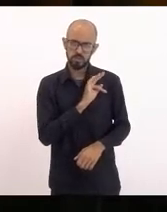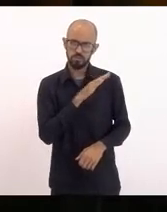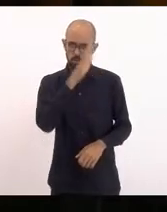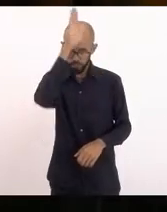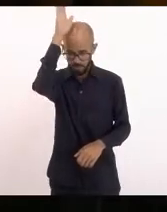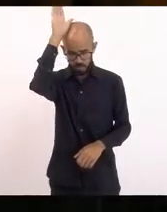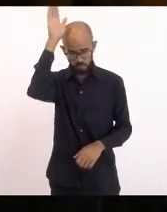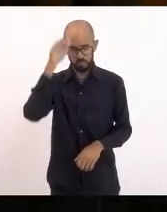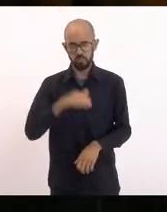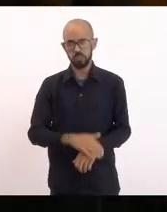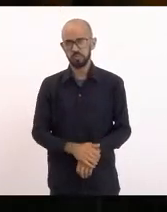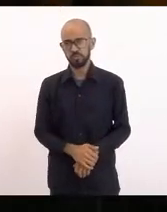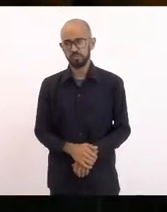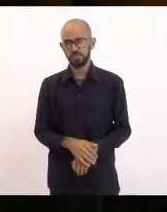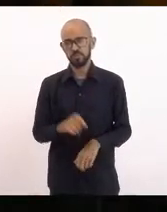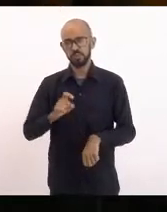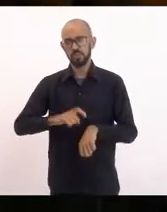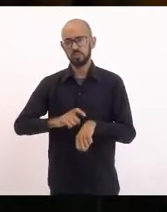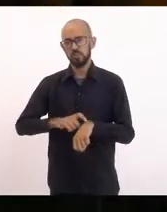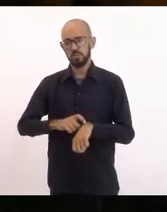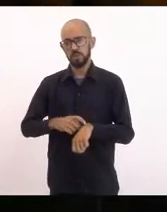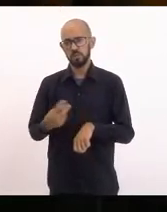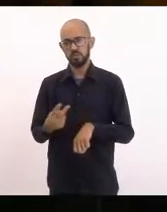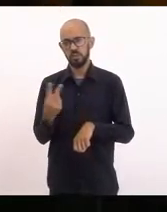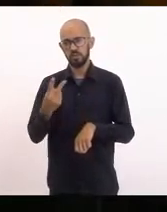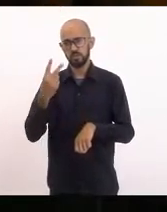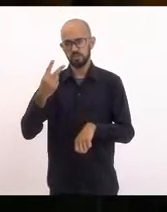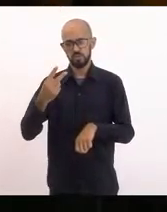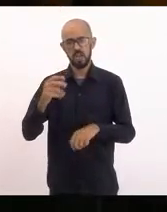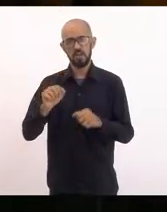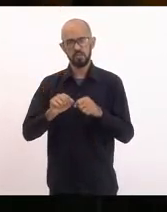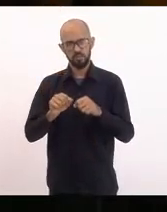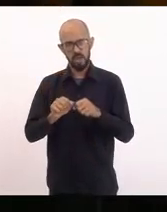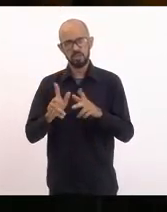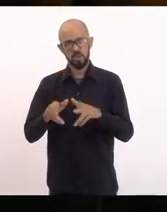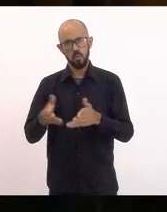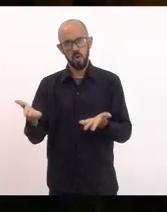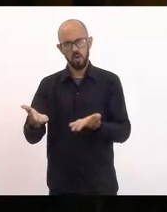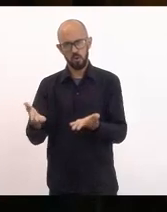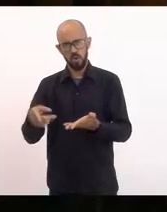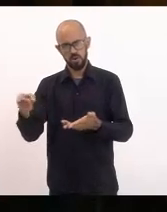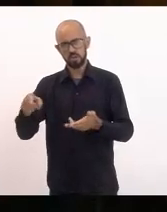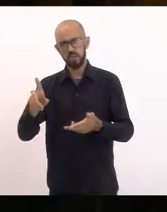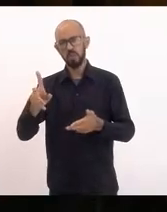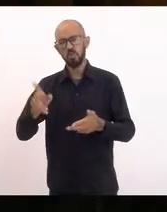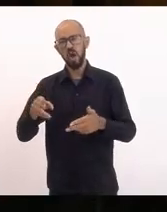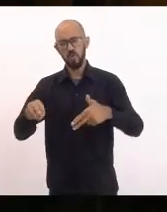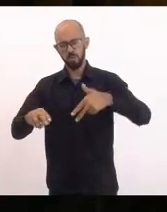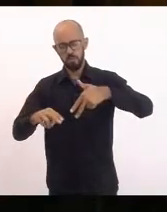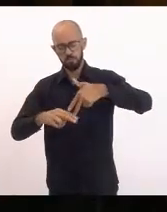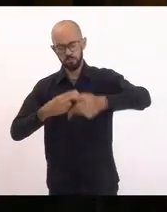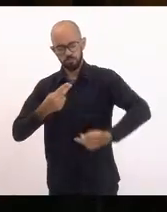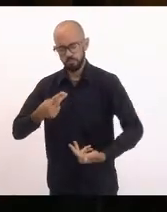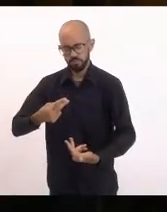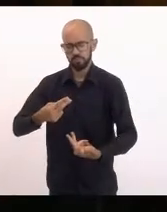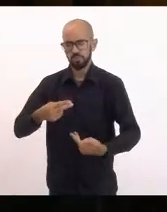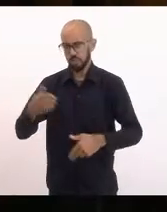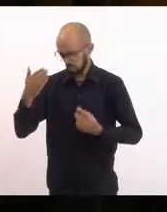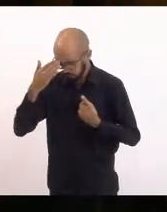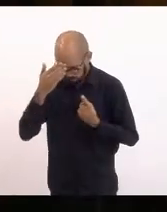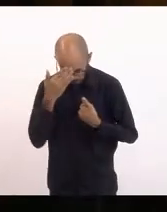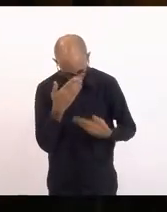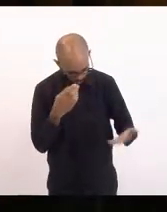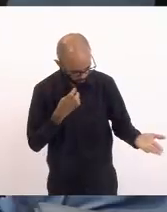valorizar... Para concluir. Mas na hora que tem que valorizar, dá uma pernada como essa. Isso é uma pernada. Isso não tem outro nome. Obrigado,